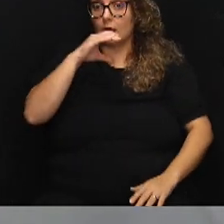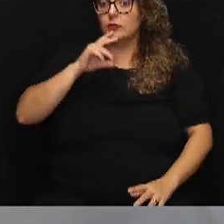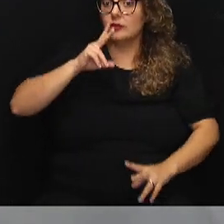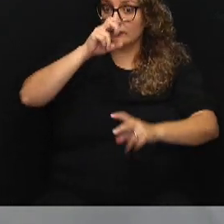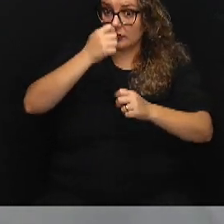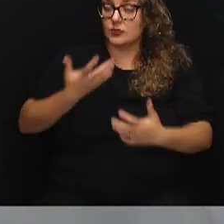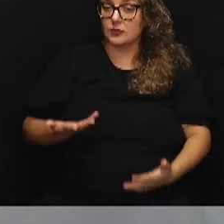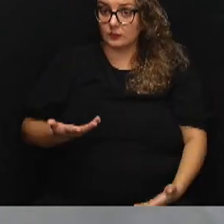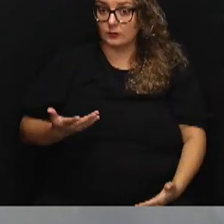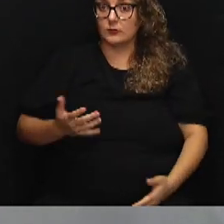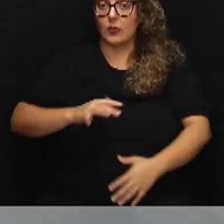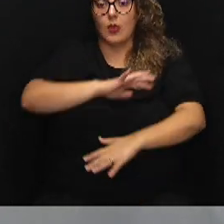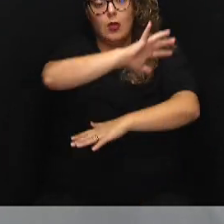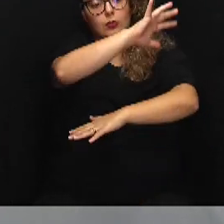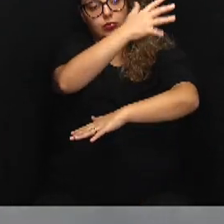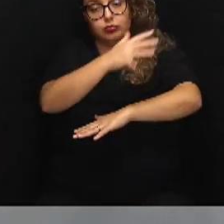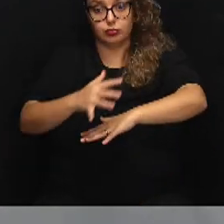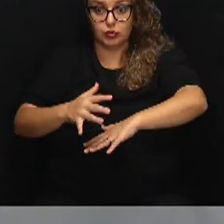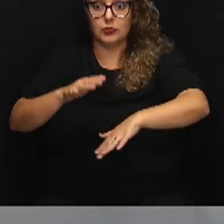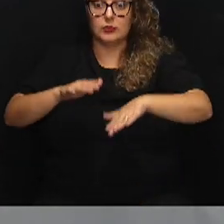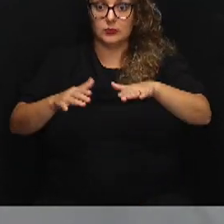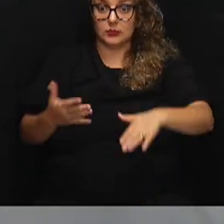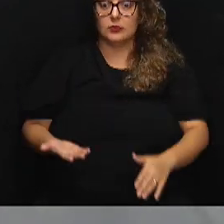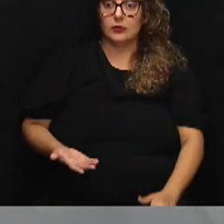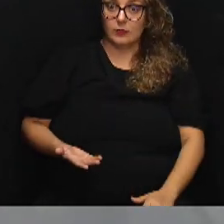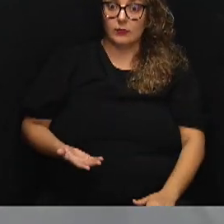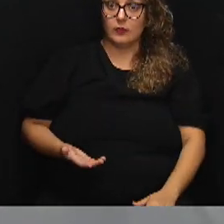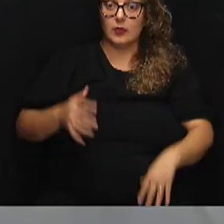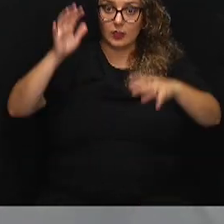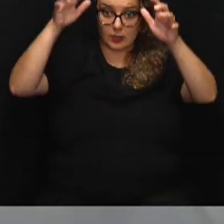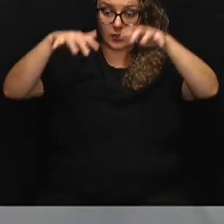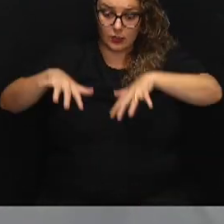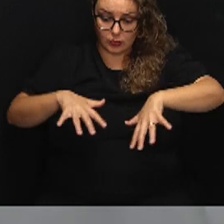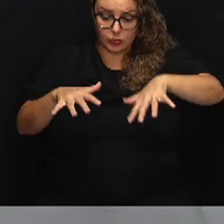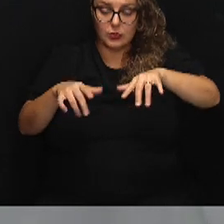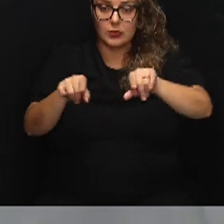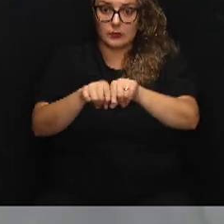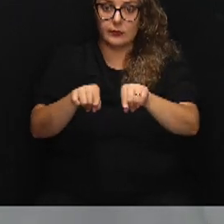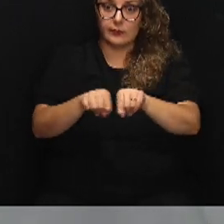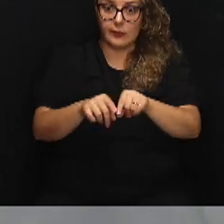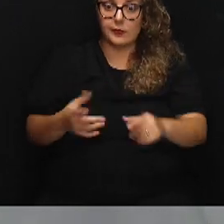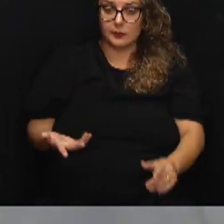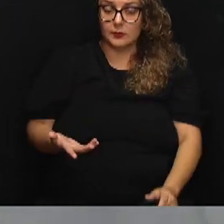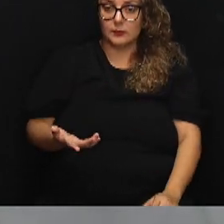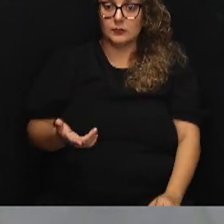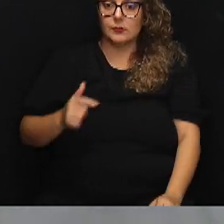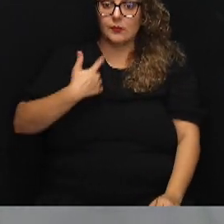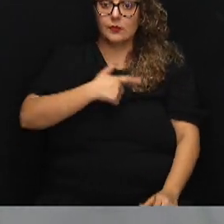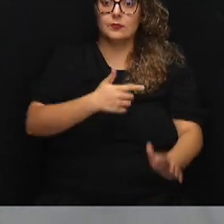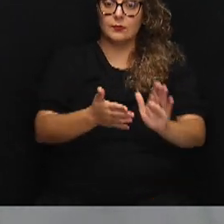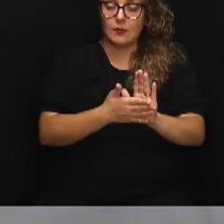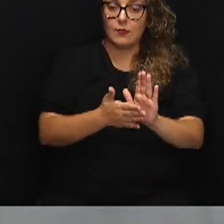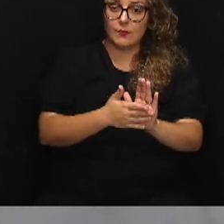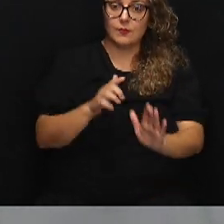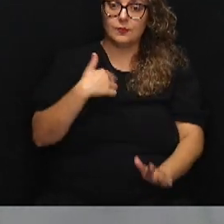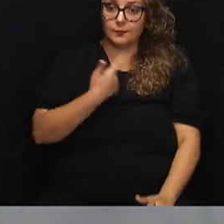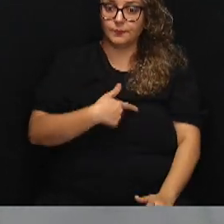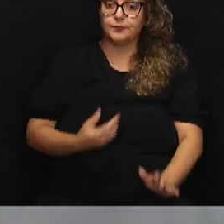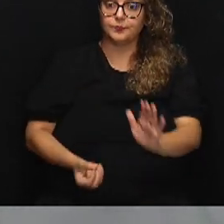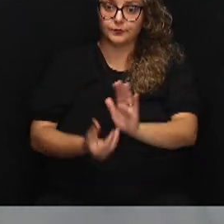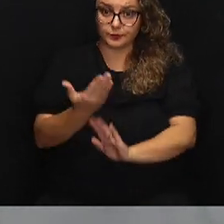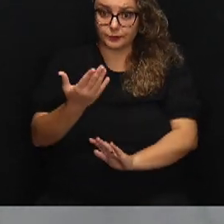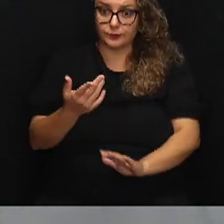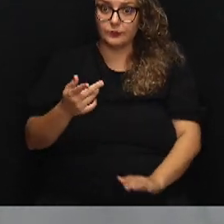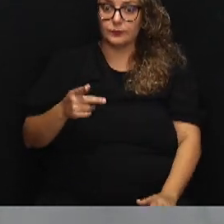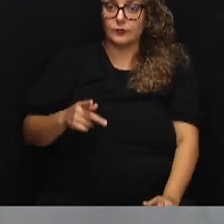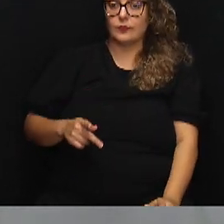deslizamentos grandes até, às vezes, de terra e enchentes também. Então, nossa proposta é criar, através de